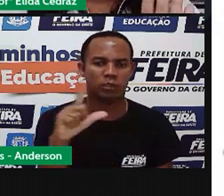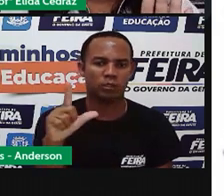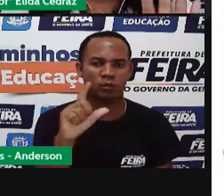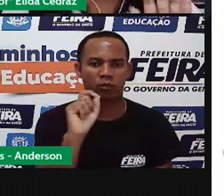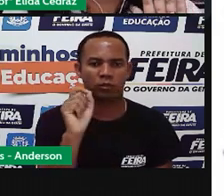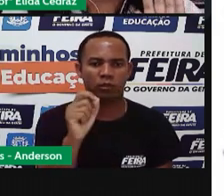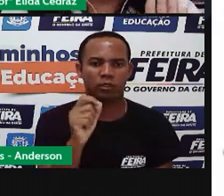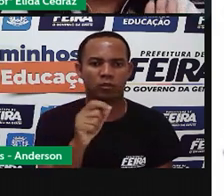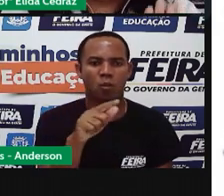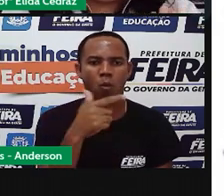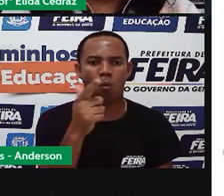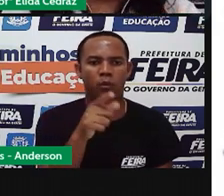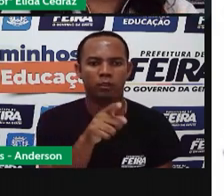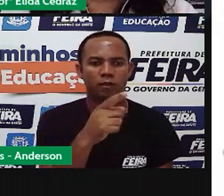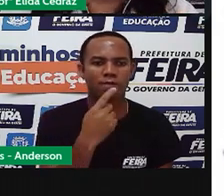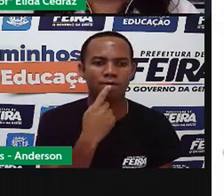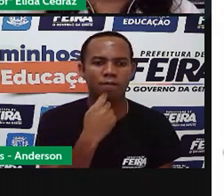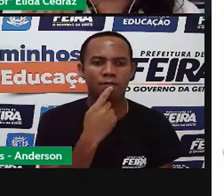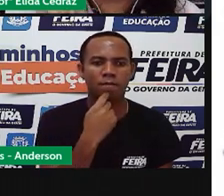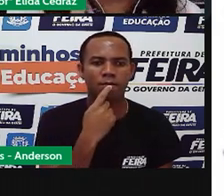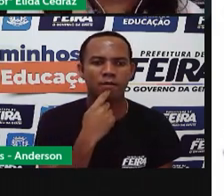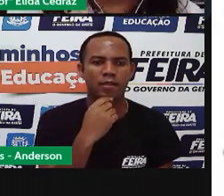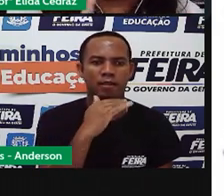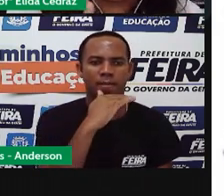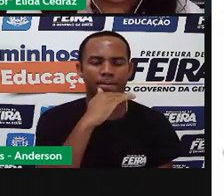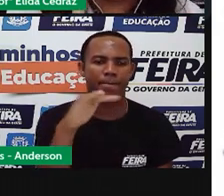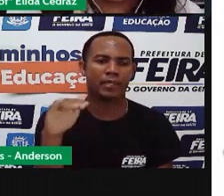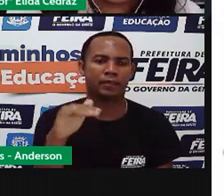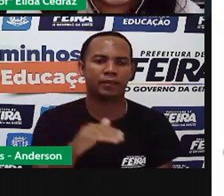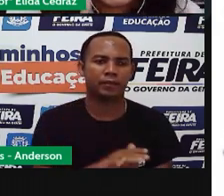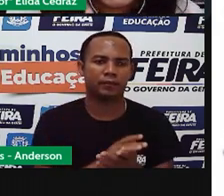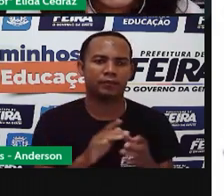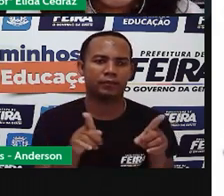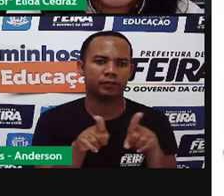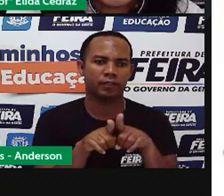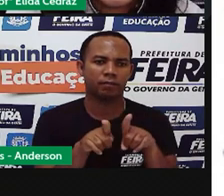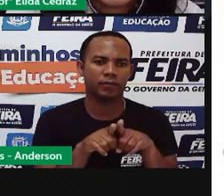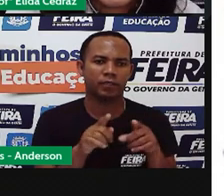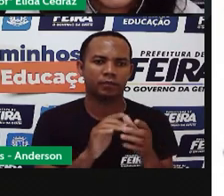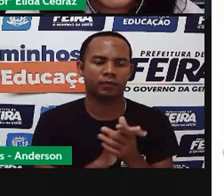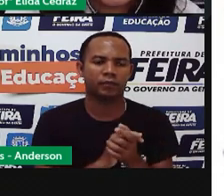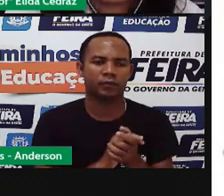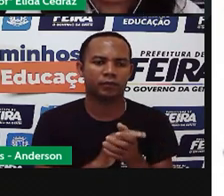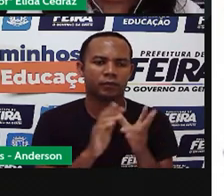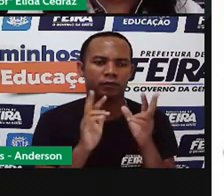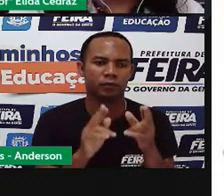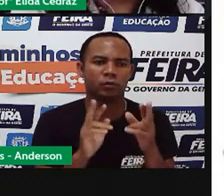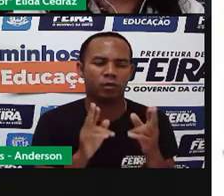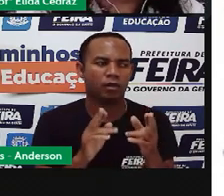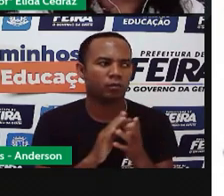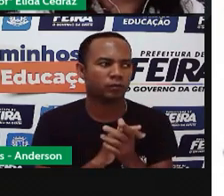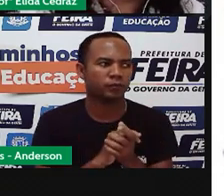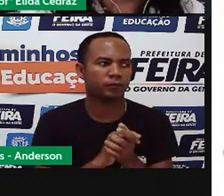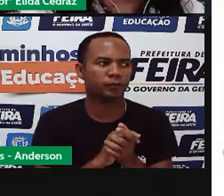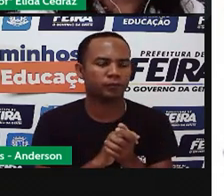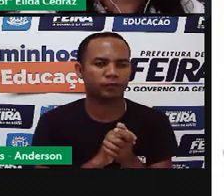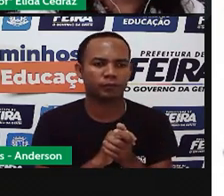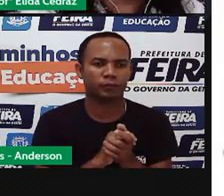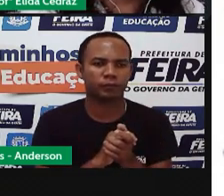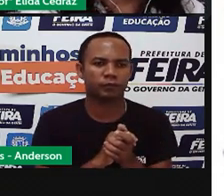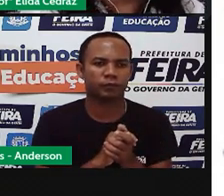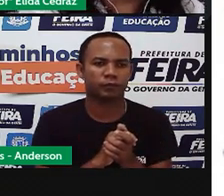essa avermelhada, meio litro. A mesma quantidade de líquido das garrafas é a